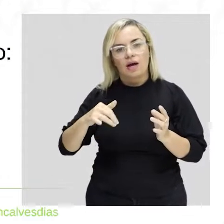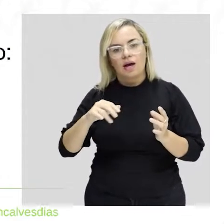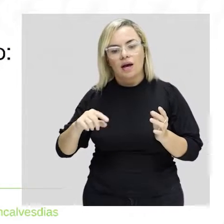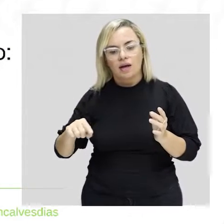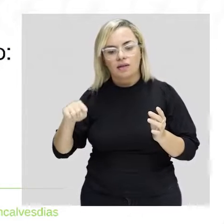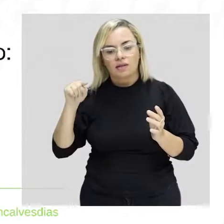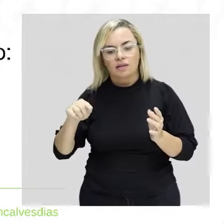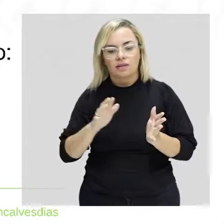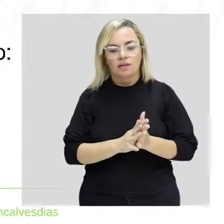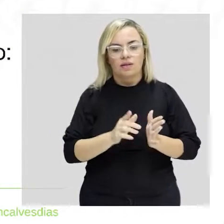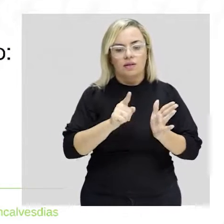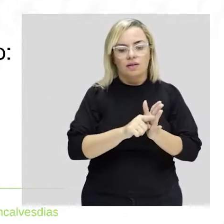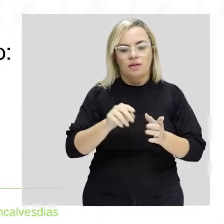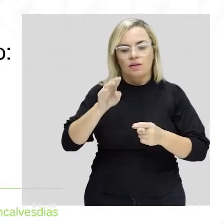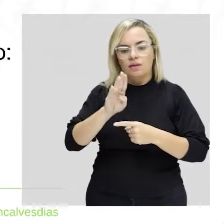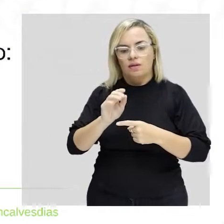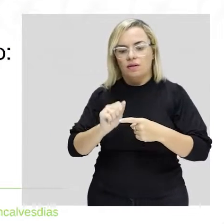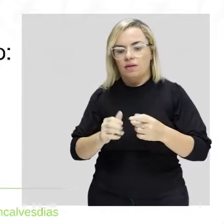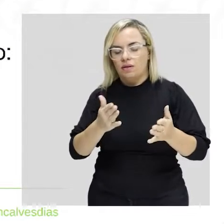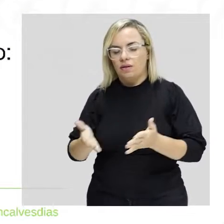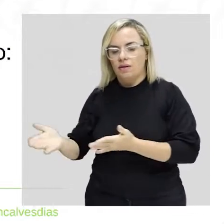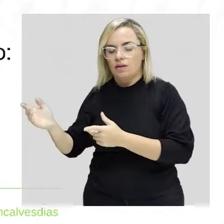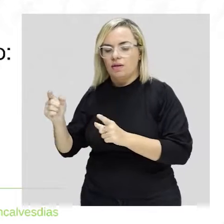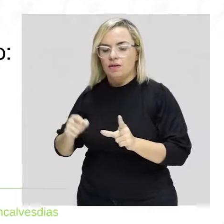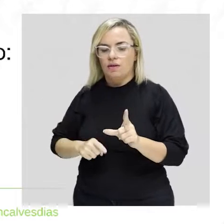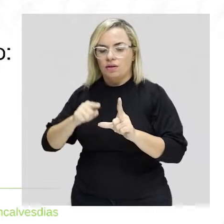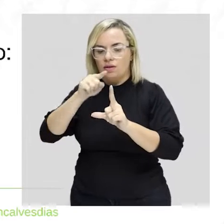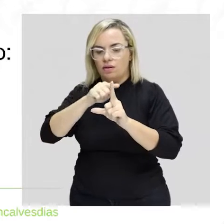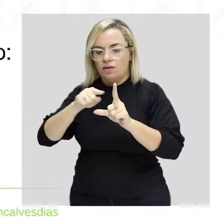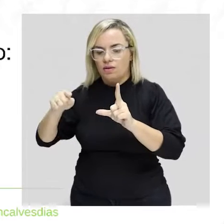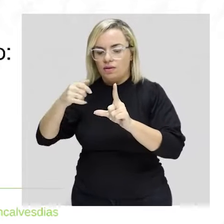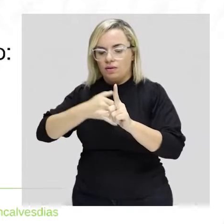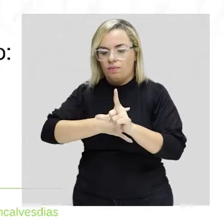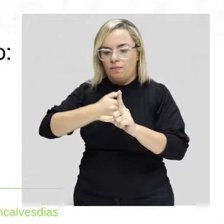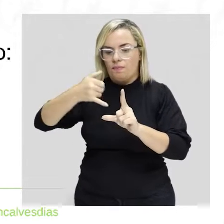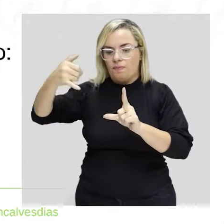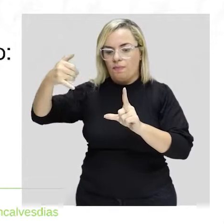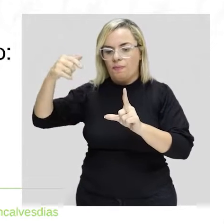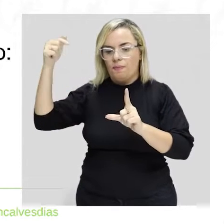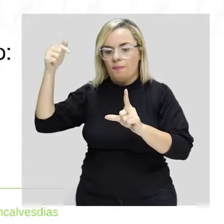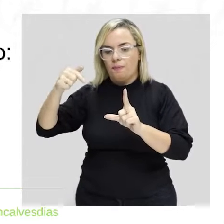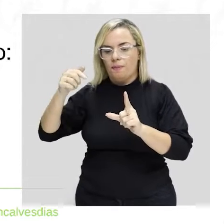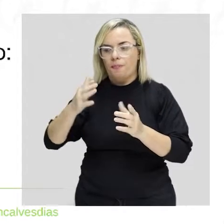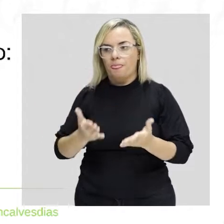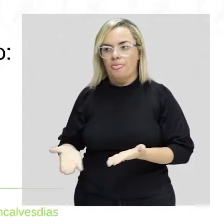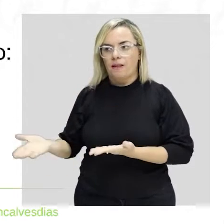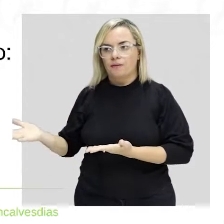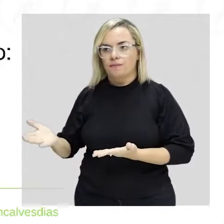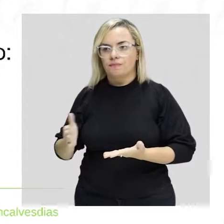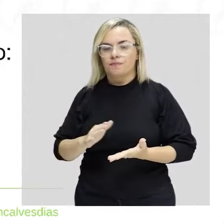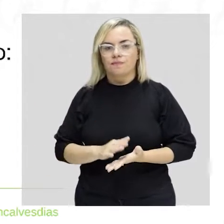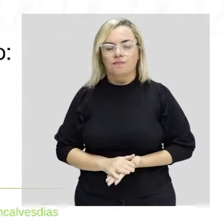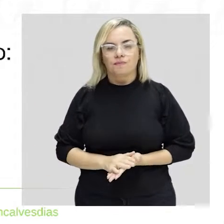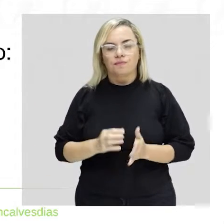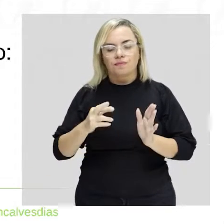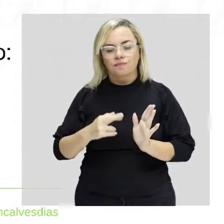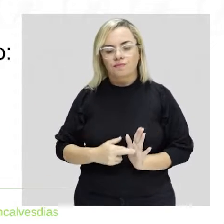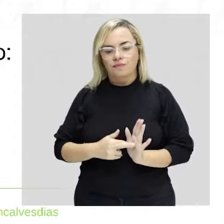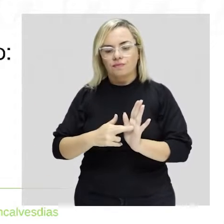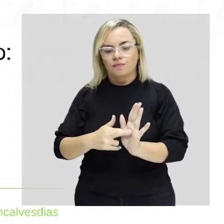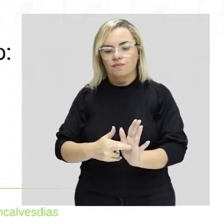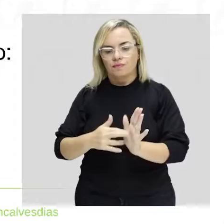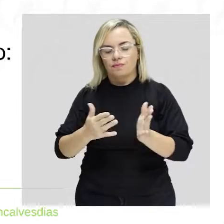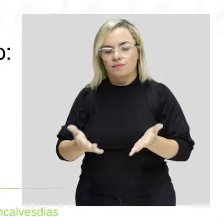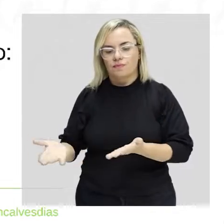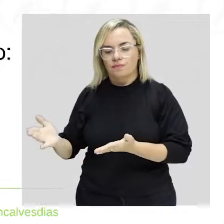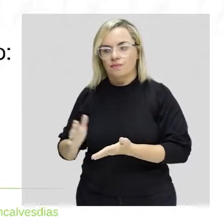lembra que eu te disse? É o ponto onde a reta corta o eixo y. Então, para essa representação